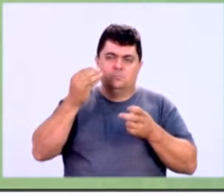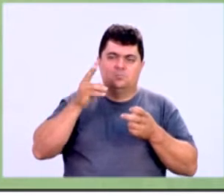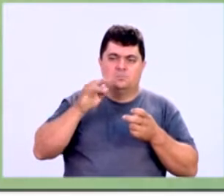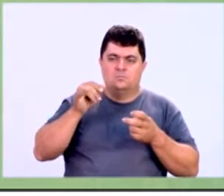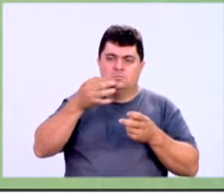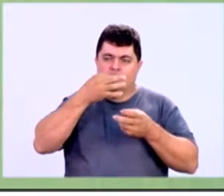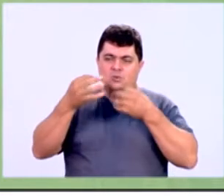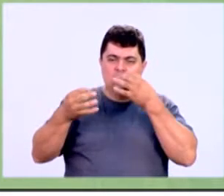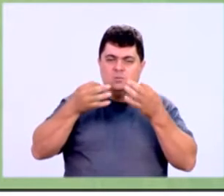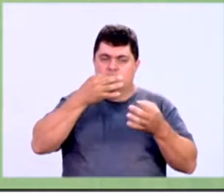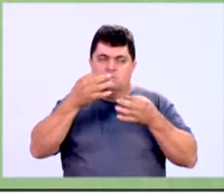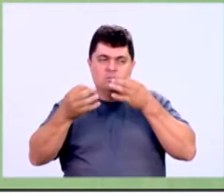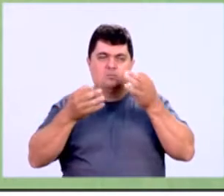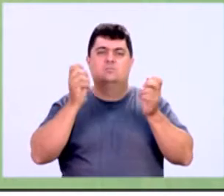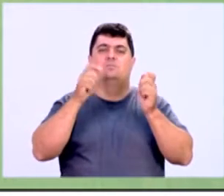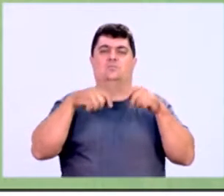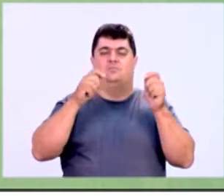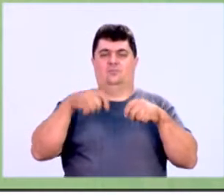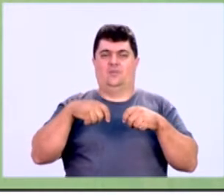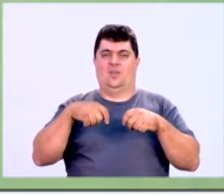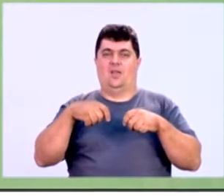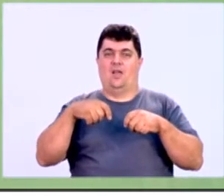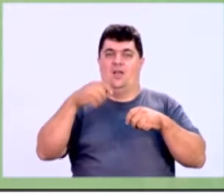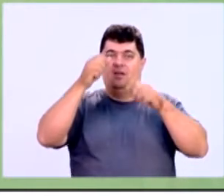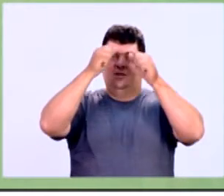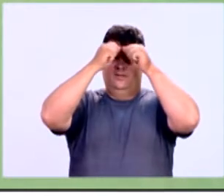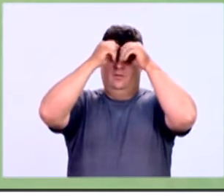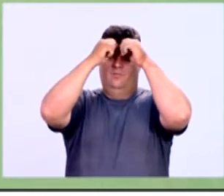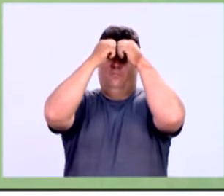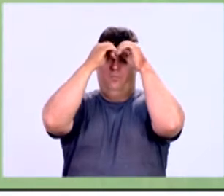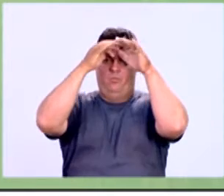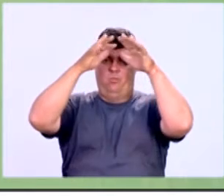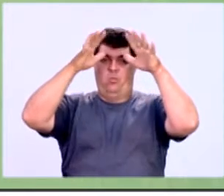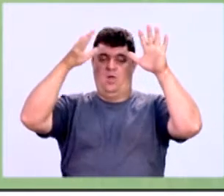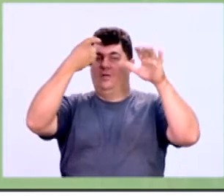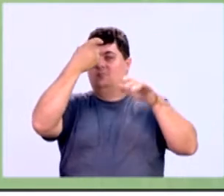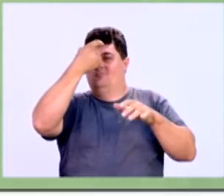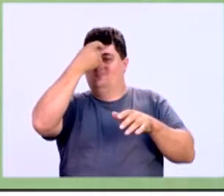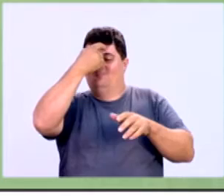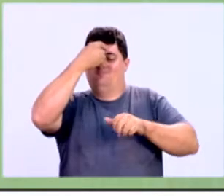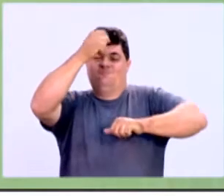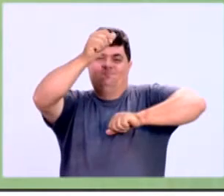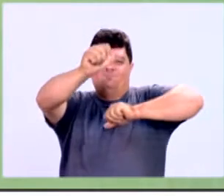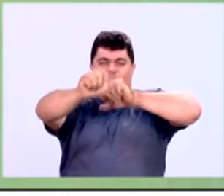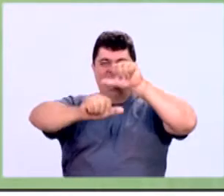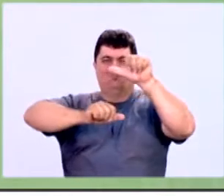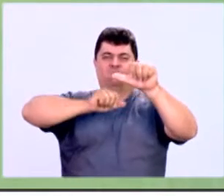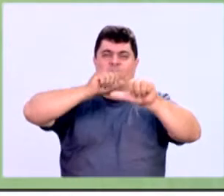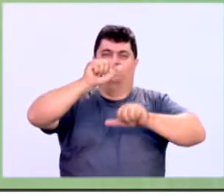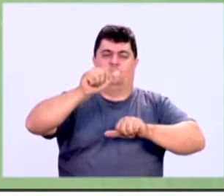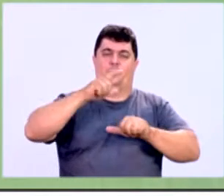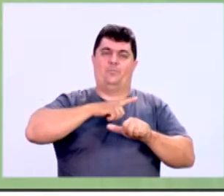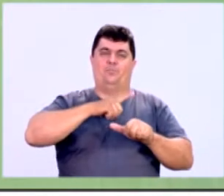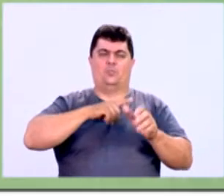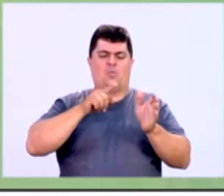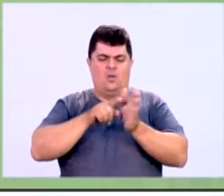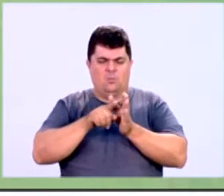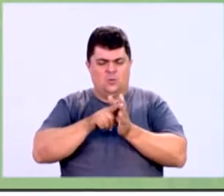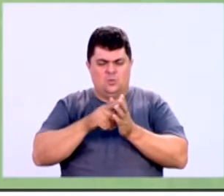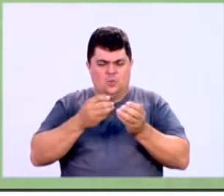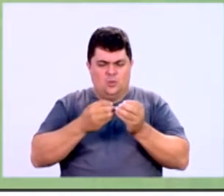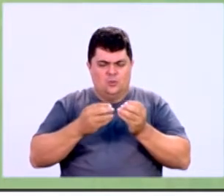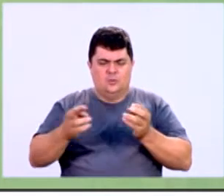consegue se permitir diversas respostas para aqueles problemas né, que vão respondendo quais são as